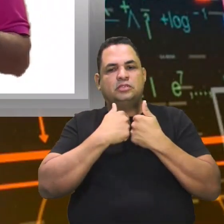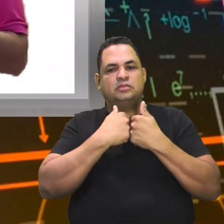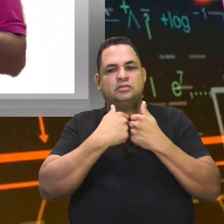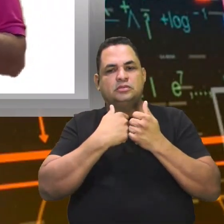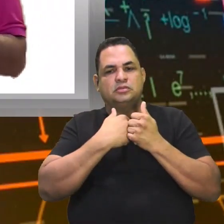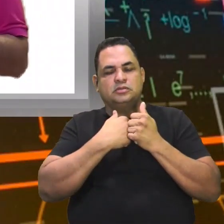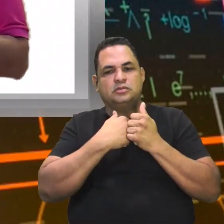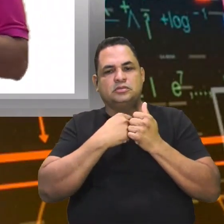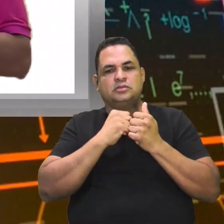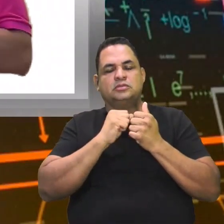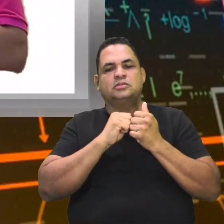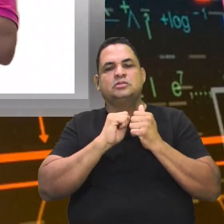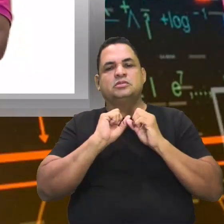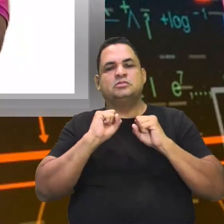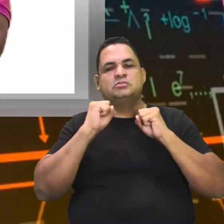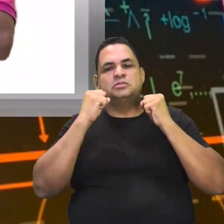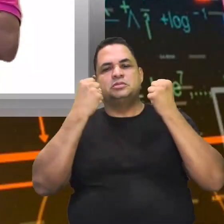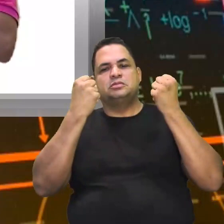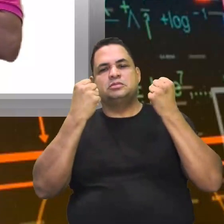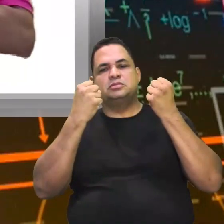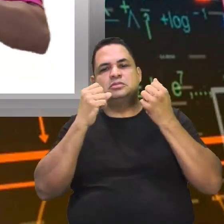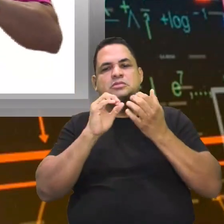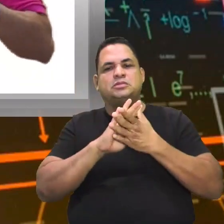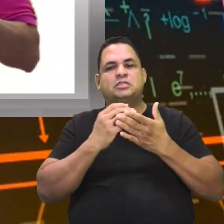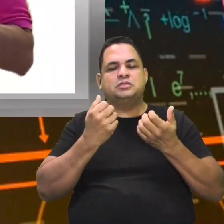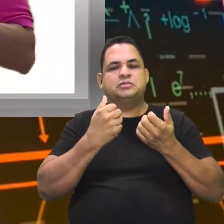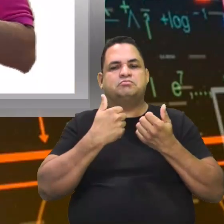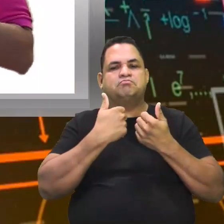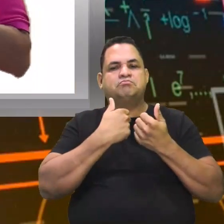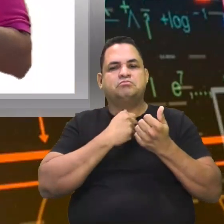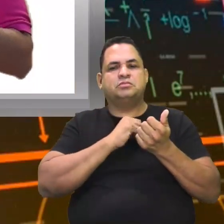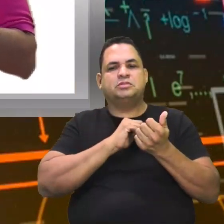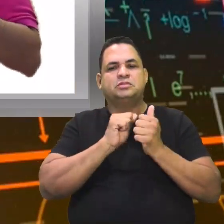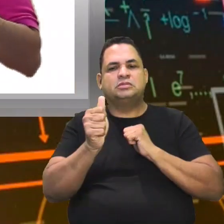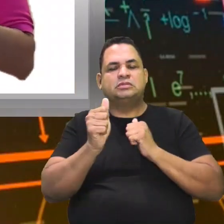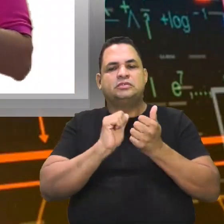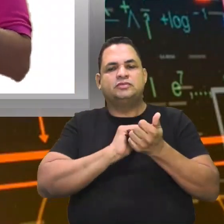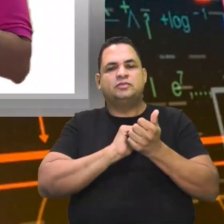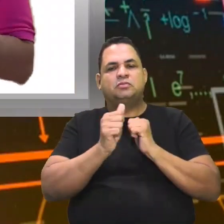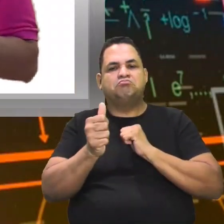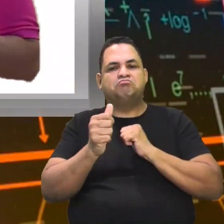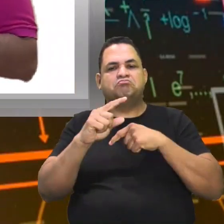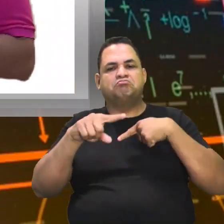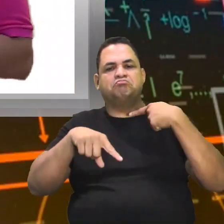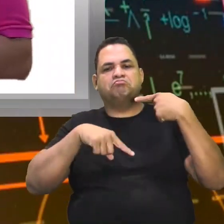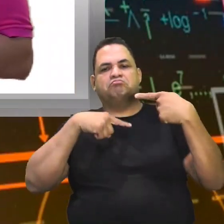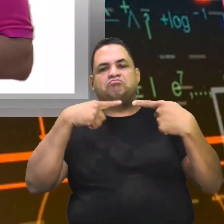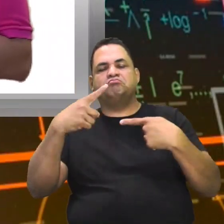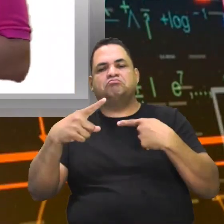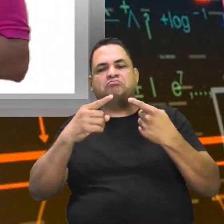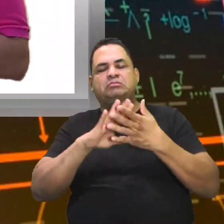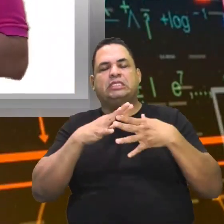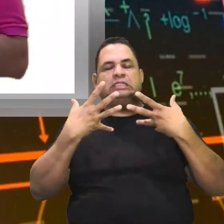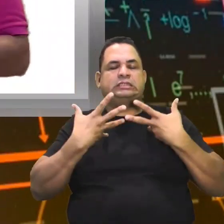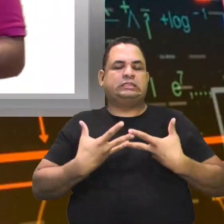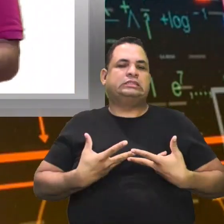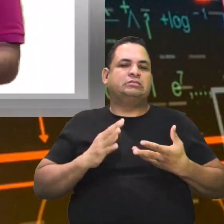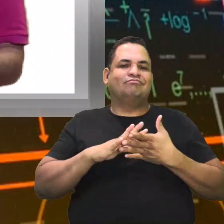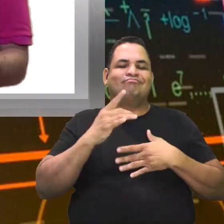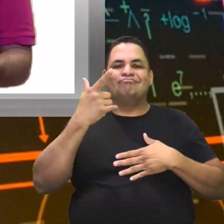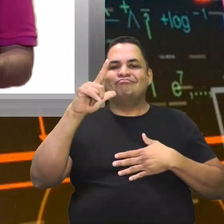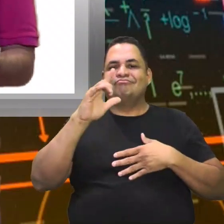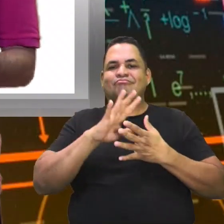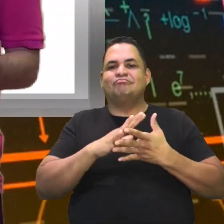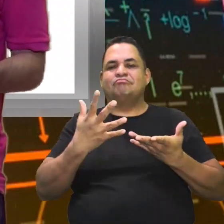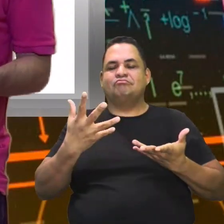esporte, em um dia faz tudo, se acaba naquilo lá. Aí no outro dia você está tão cansado que o corpo não consegue